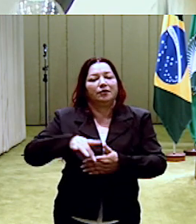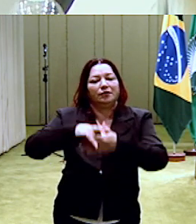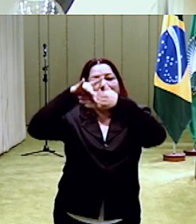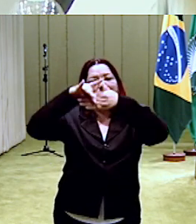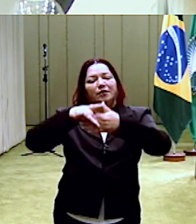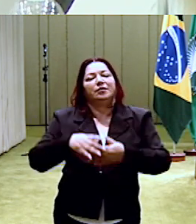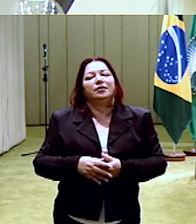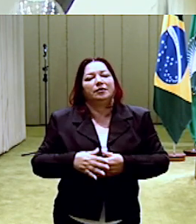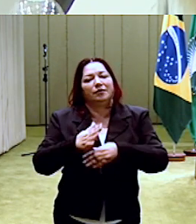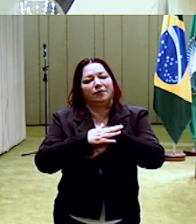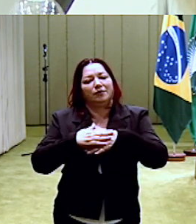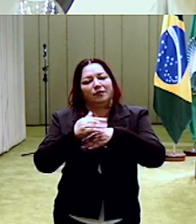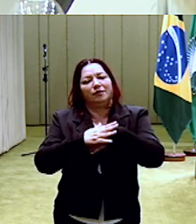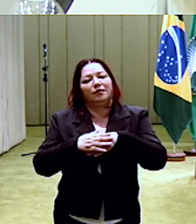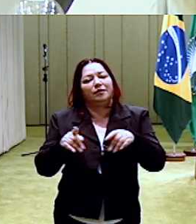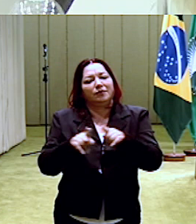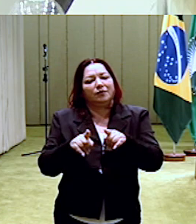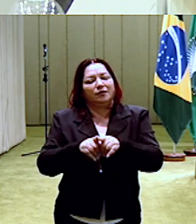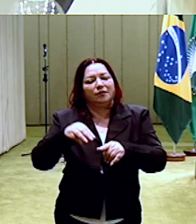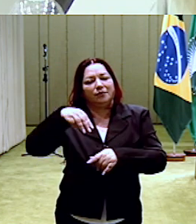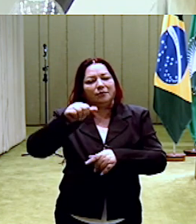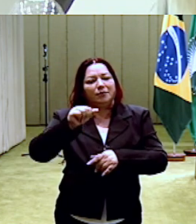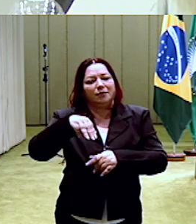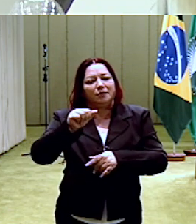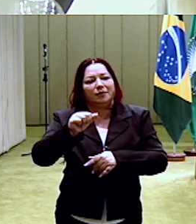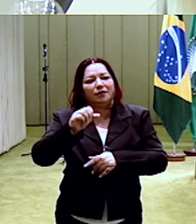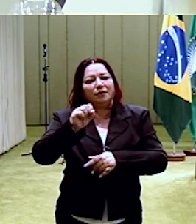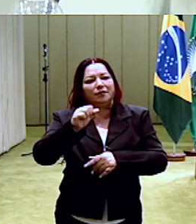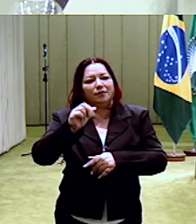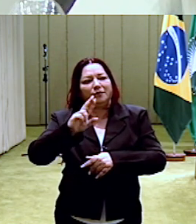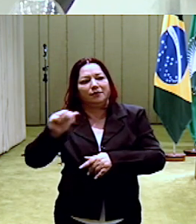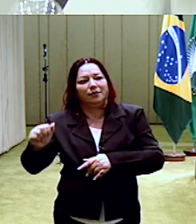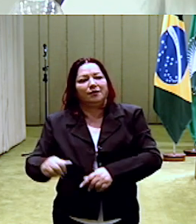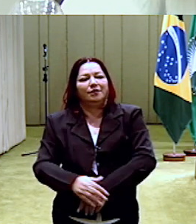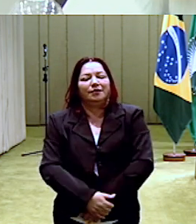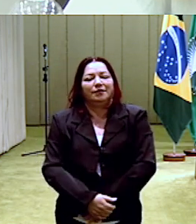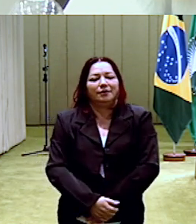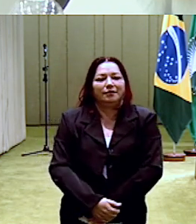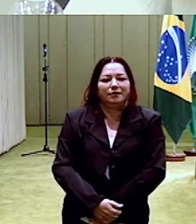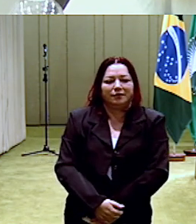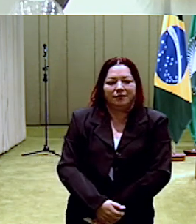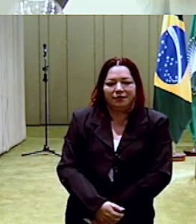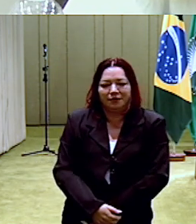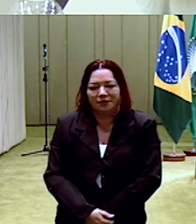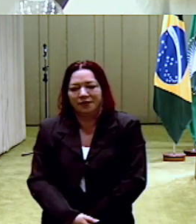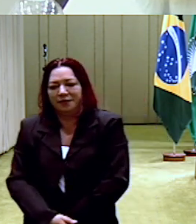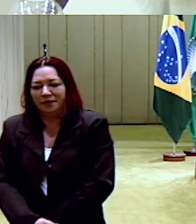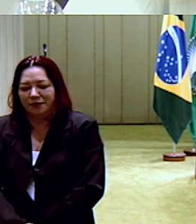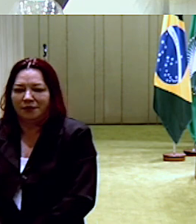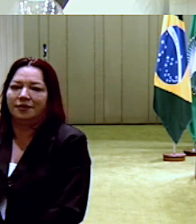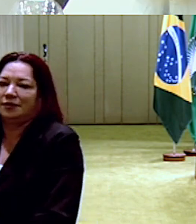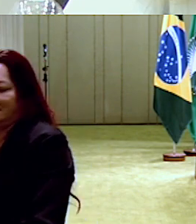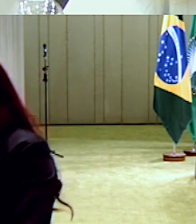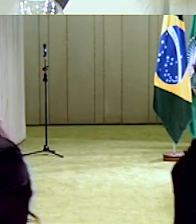continente. É carinhosamente também apelidada de Mama Sara. Então, eu gostaria de saber se ela estaria